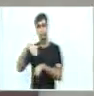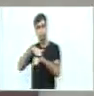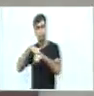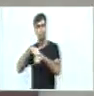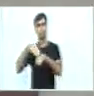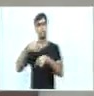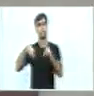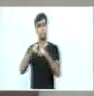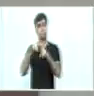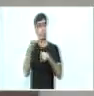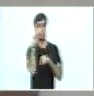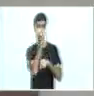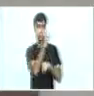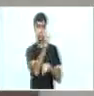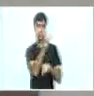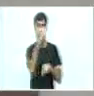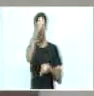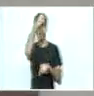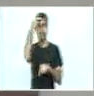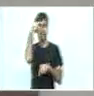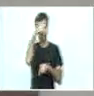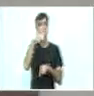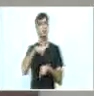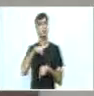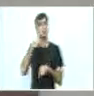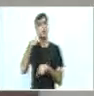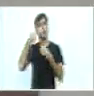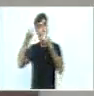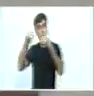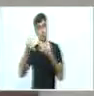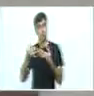com o Executivo, puxou, companheiros aqui,